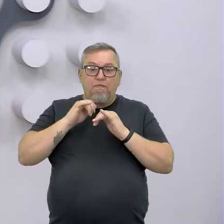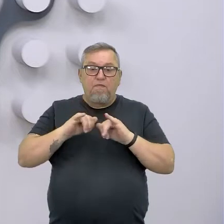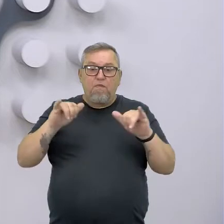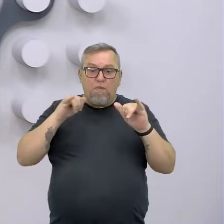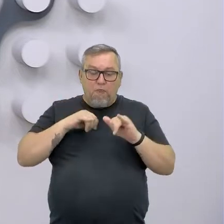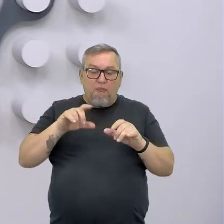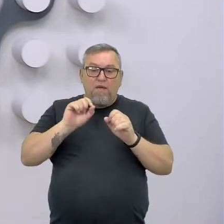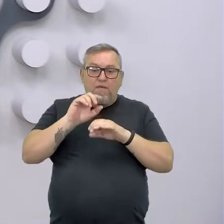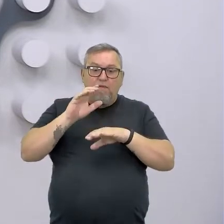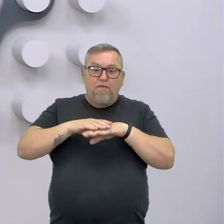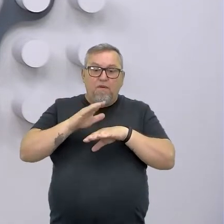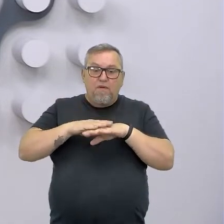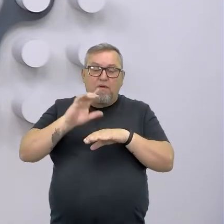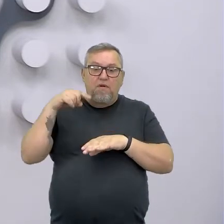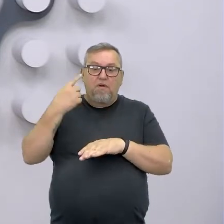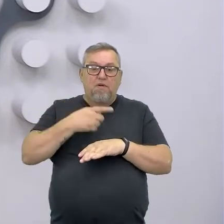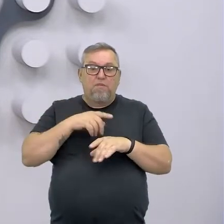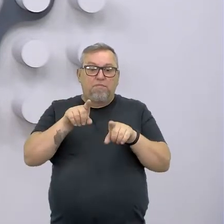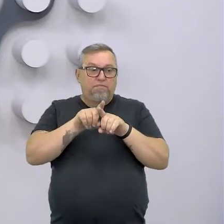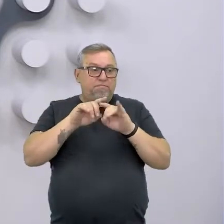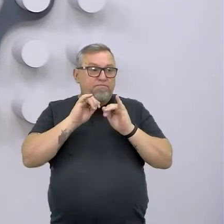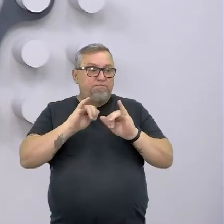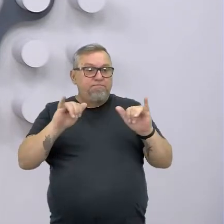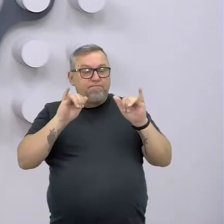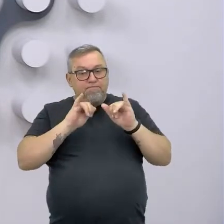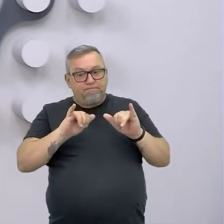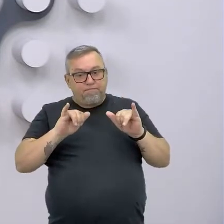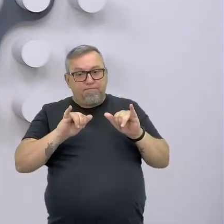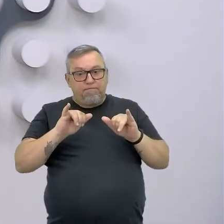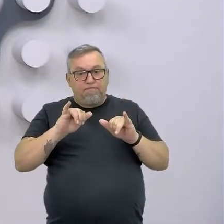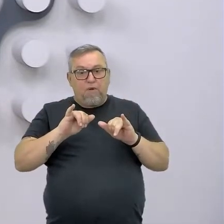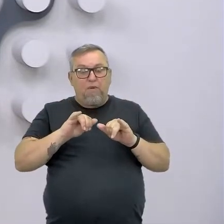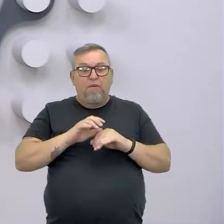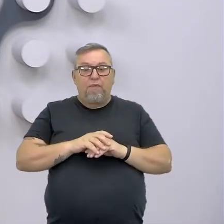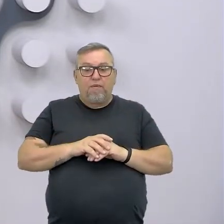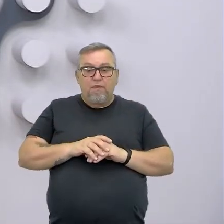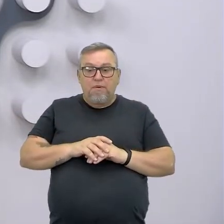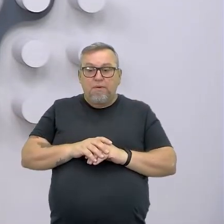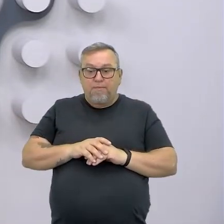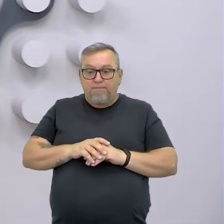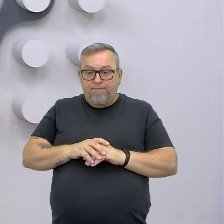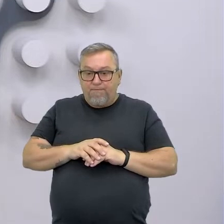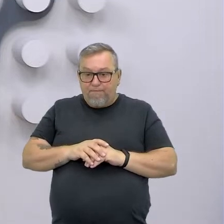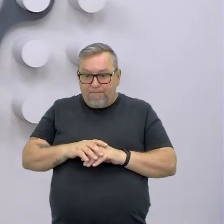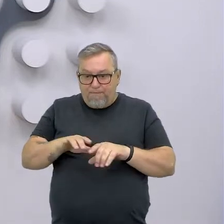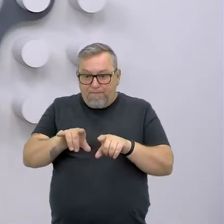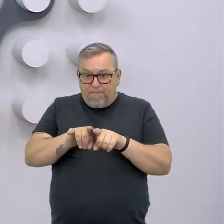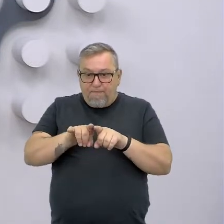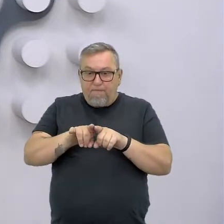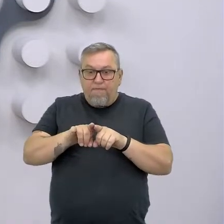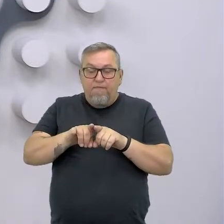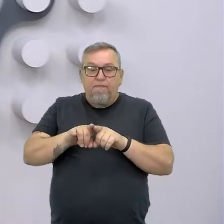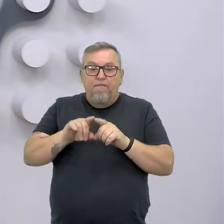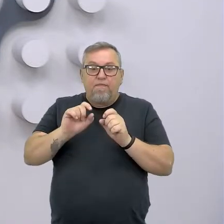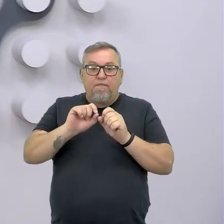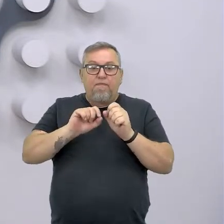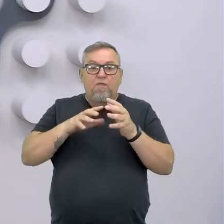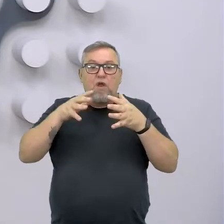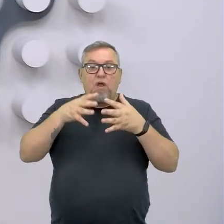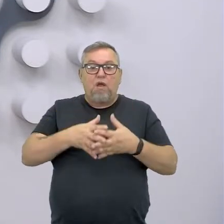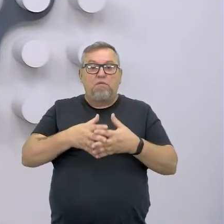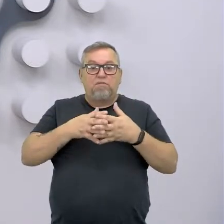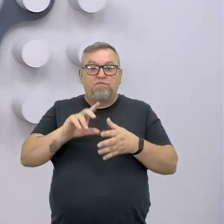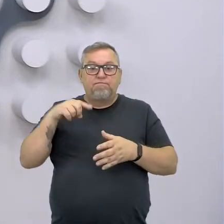ela é publicada, então uma suposta notícia, um suposto fato é publicado, e isso acaba atrapalhando o